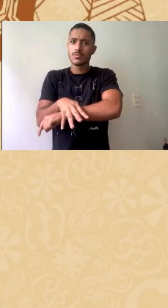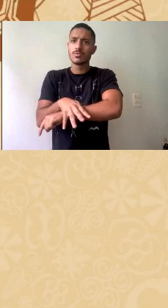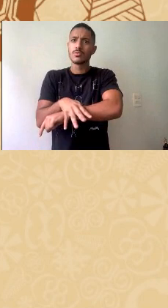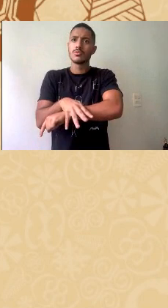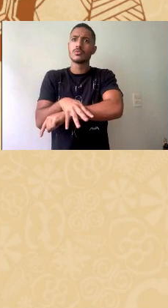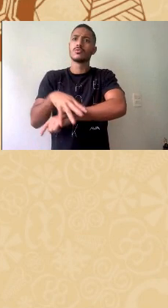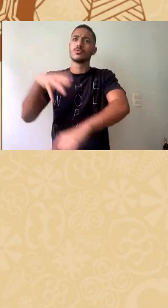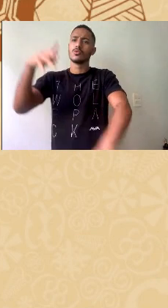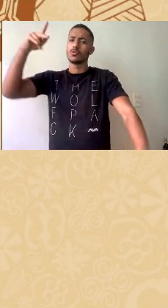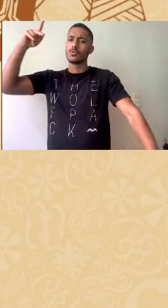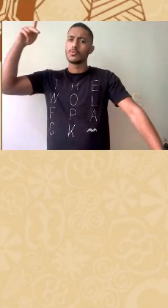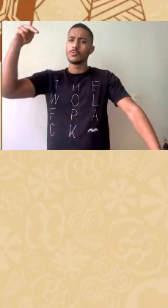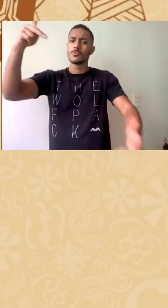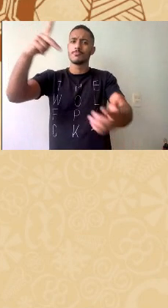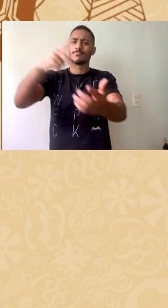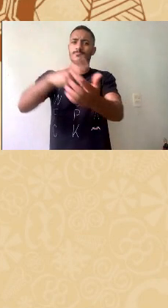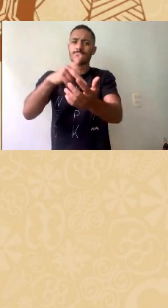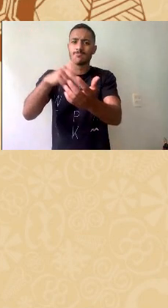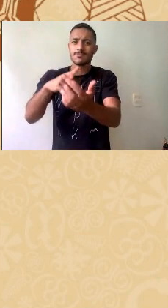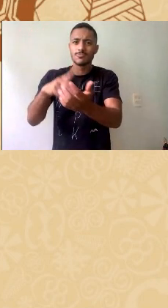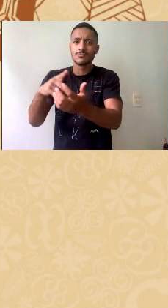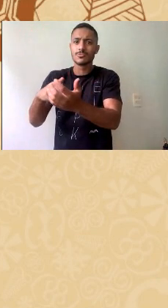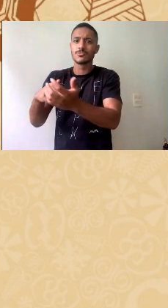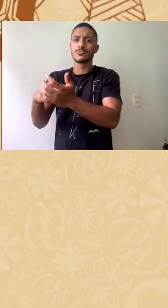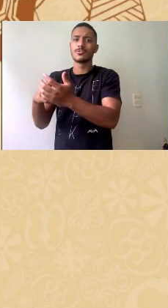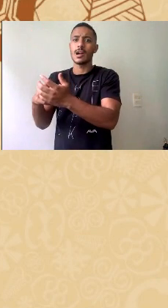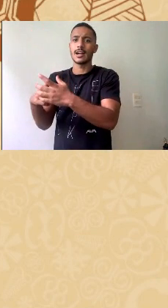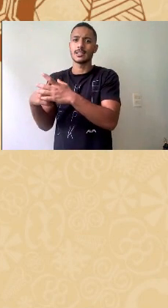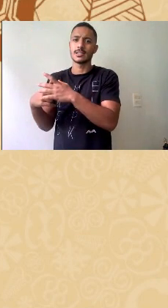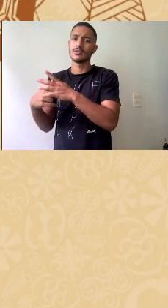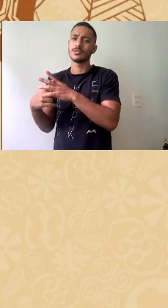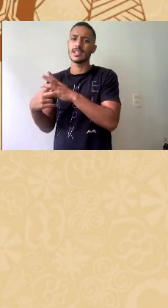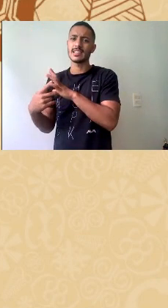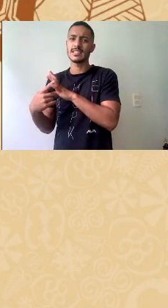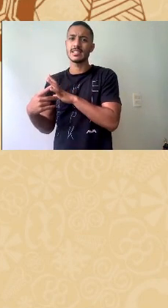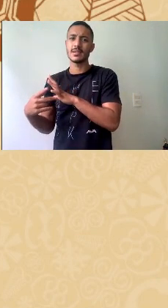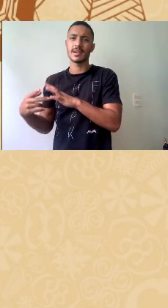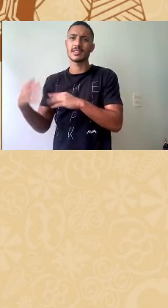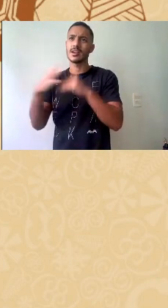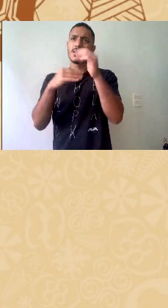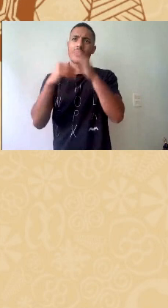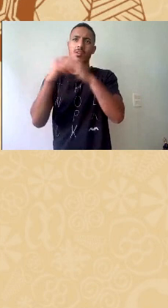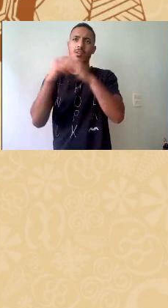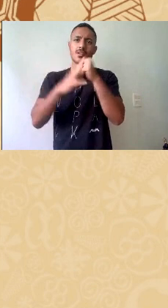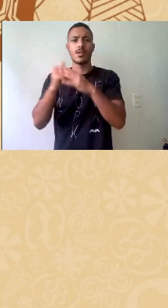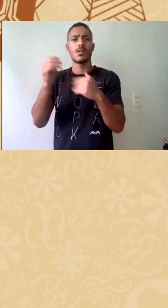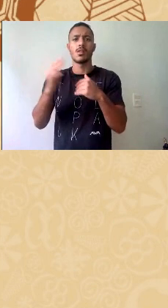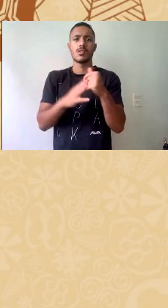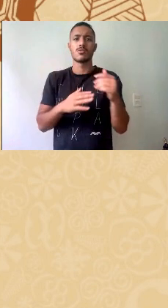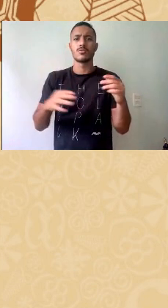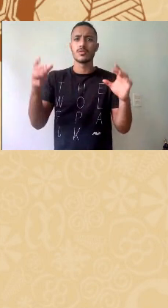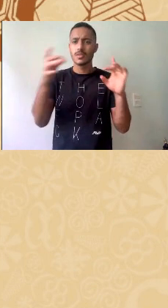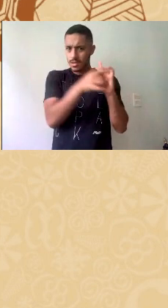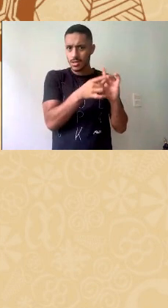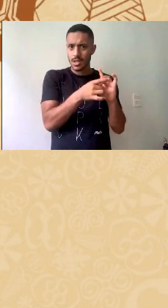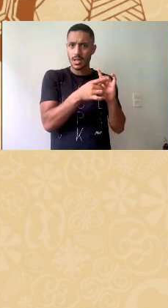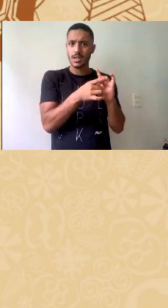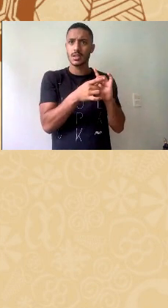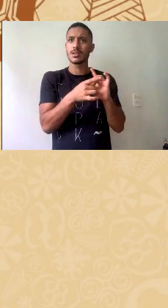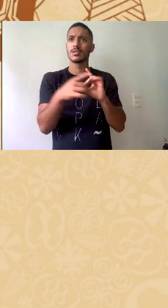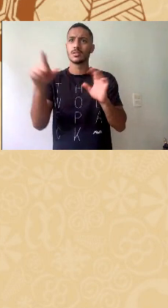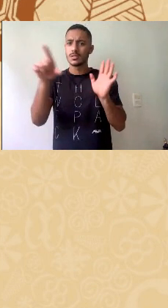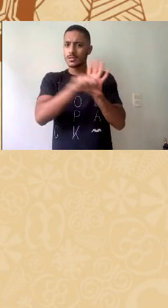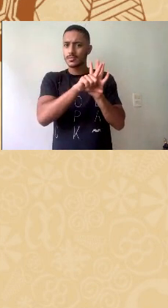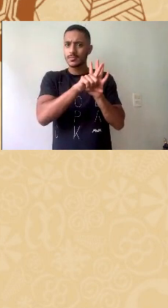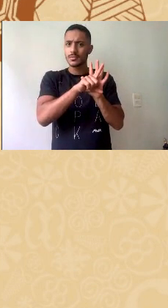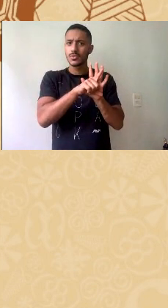Concretude, ação diária sistemática, porque foram mais de 500 anos. Lembrem-se, os homens e as mulheres